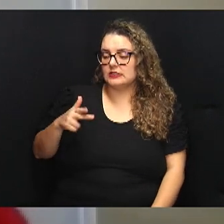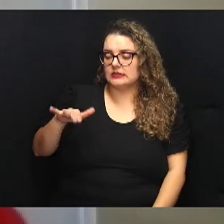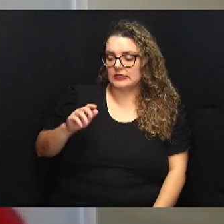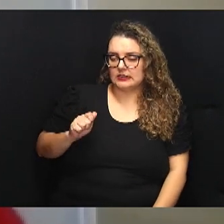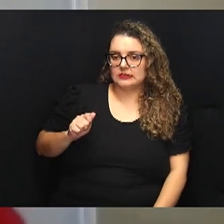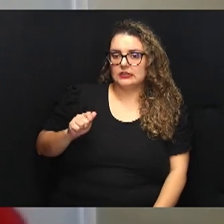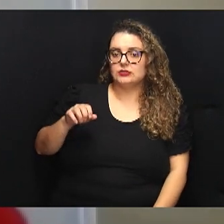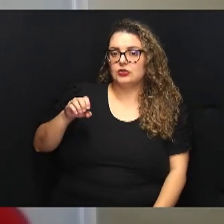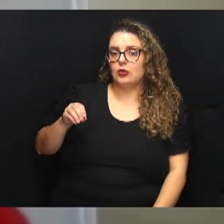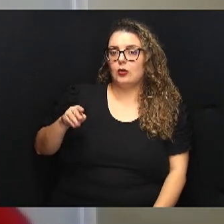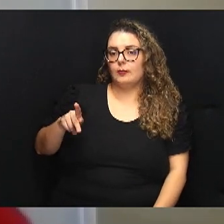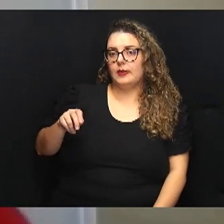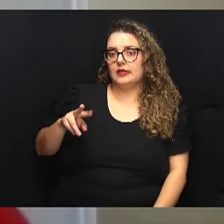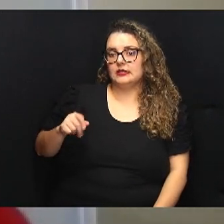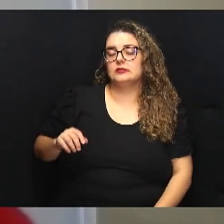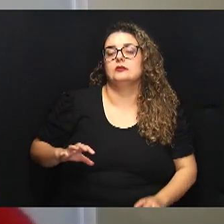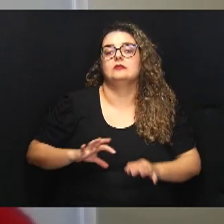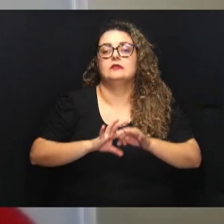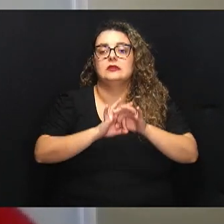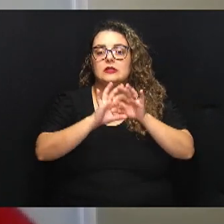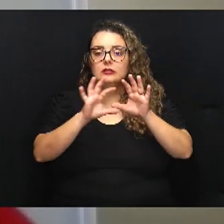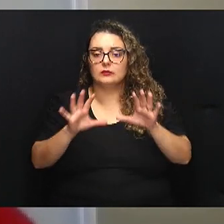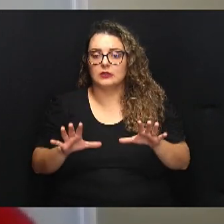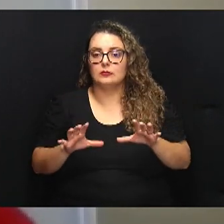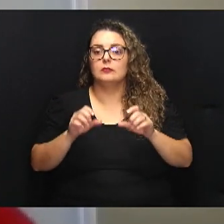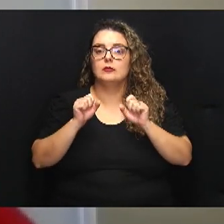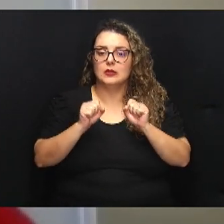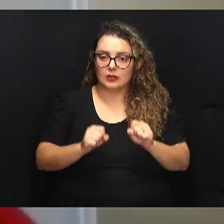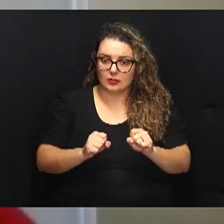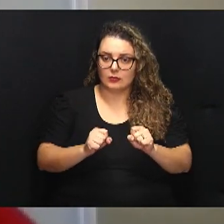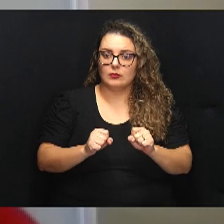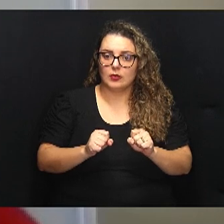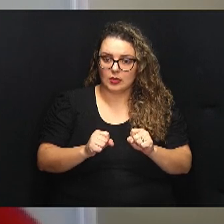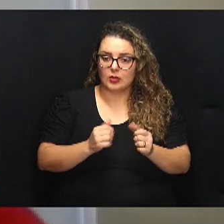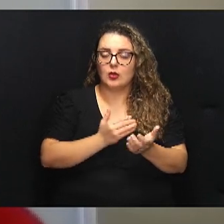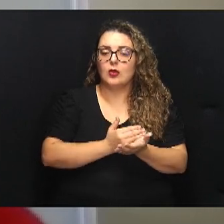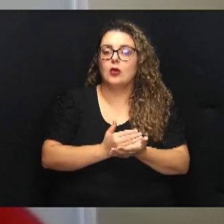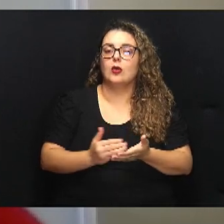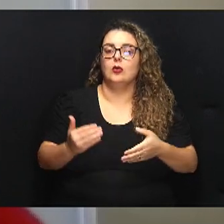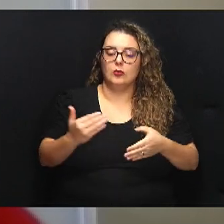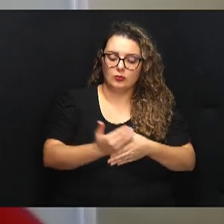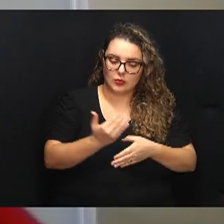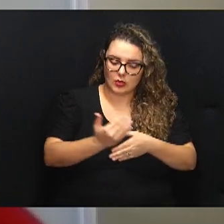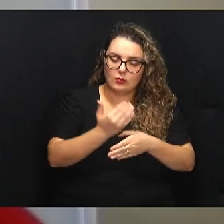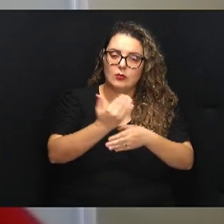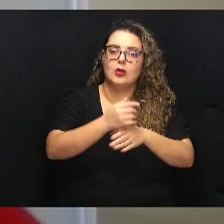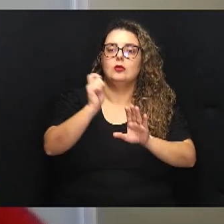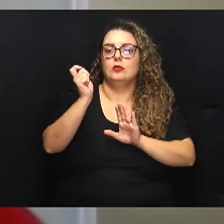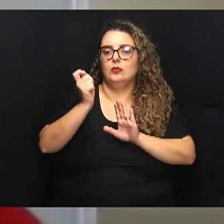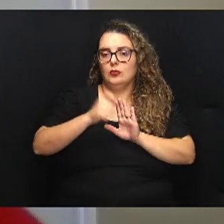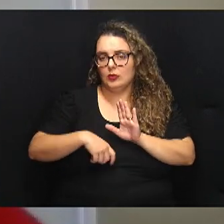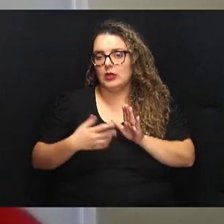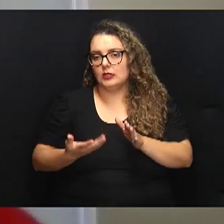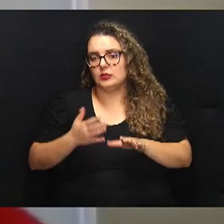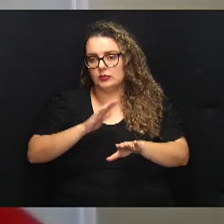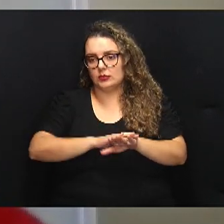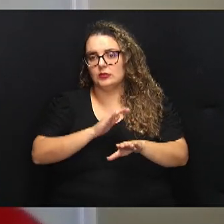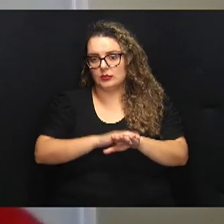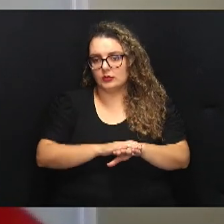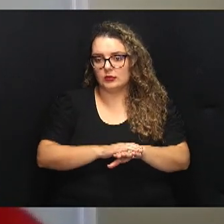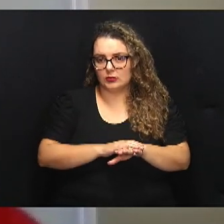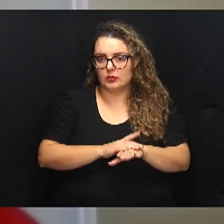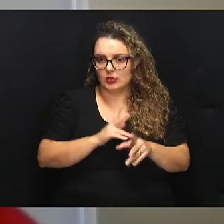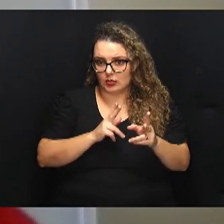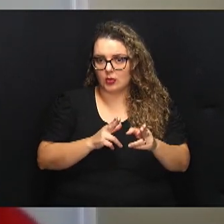aquela licença que vai dar autorização para que ele efetivamente comece a exercer as atividades para as quais